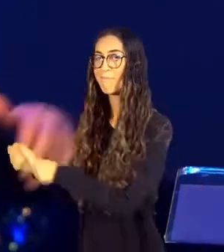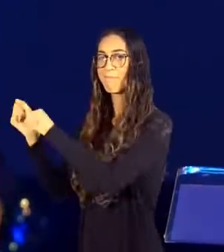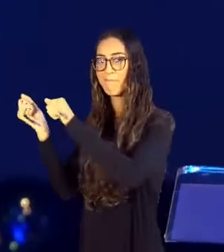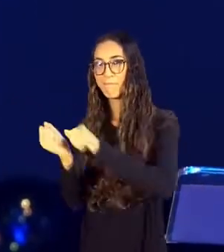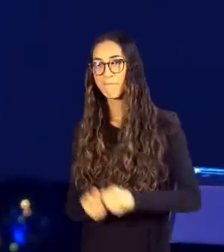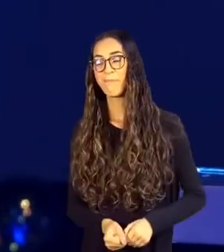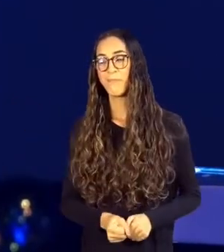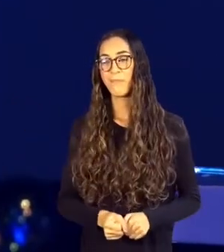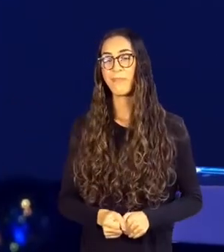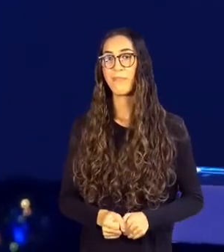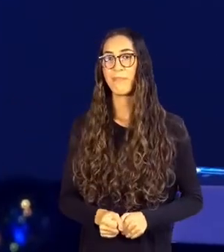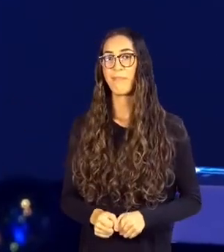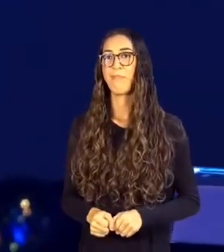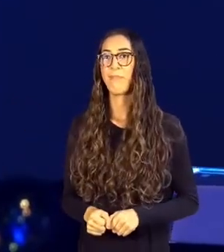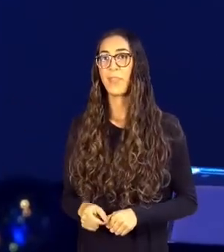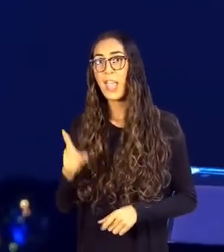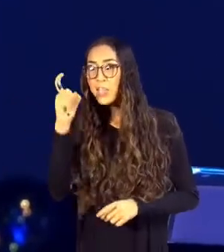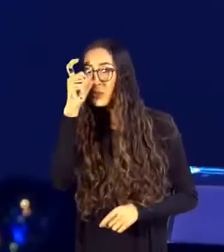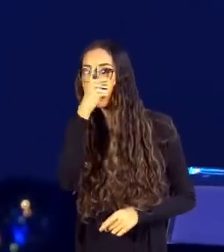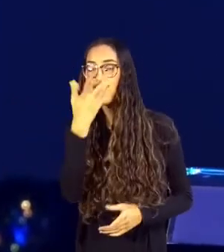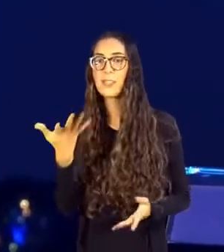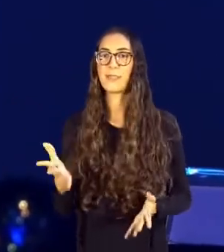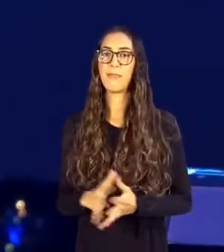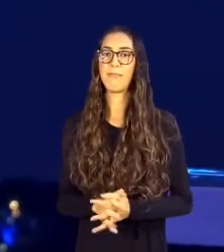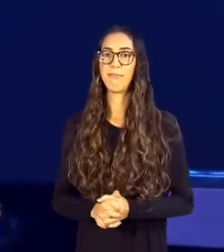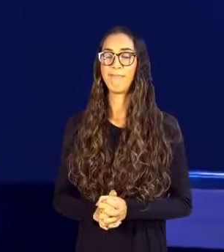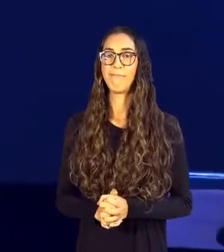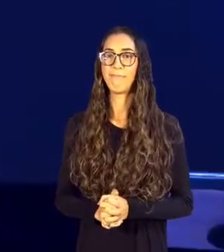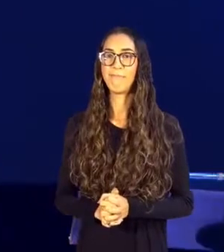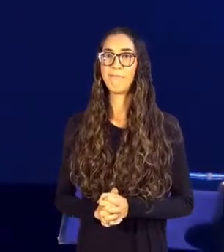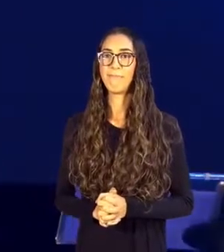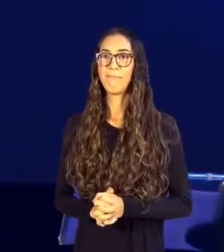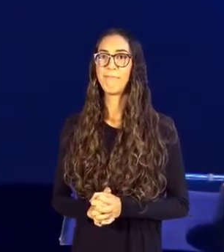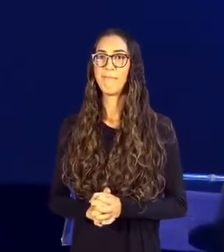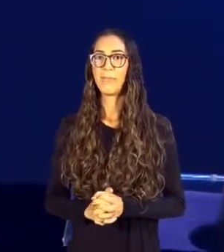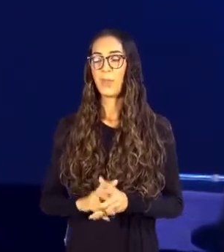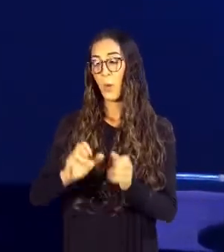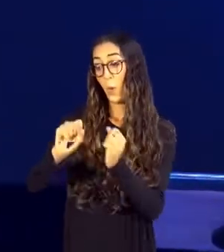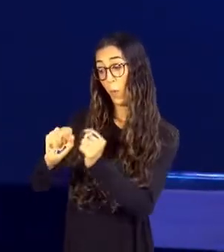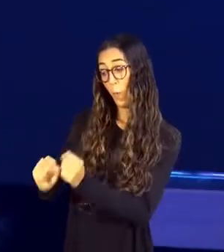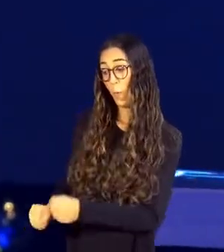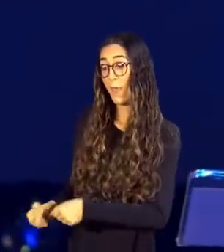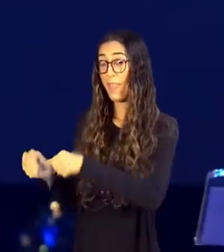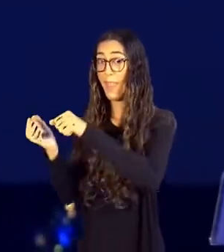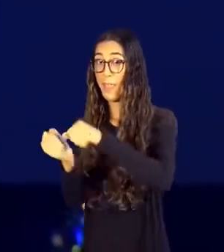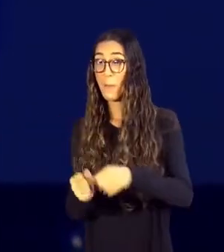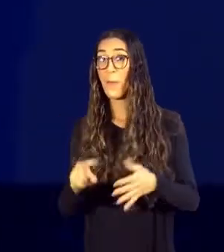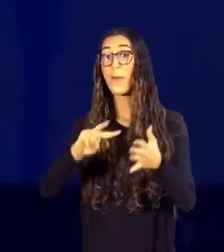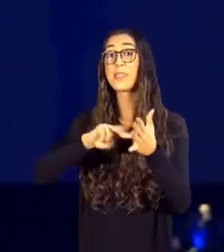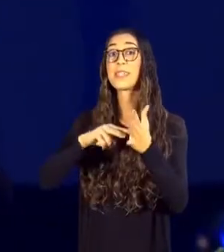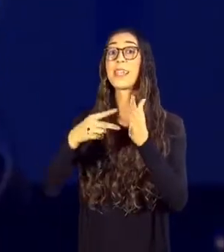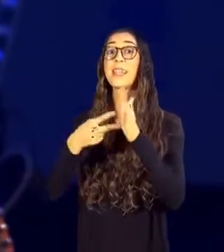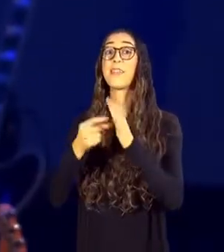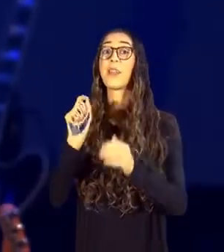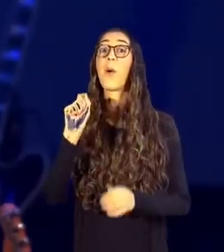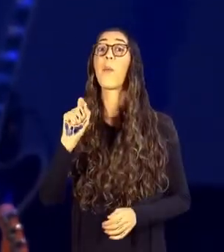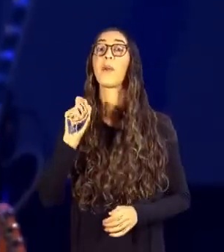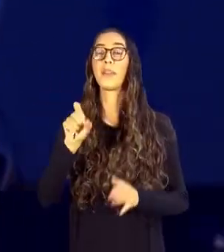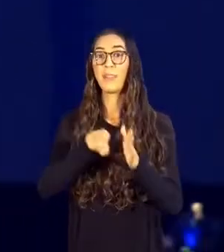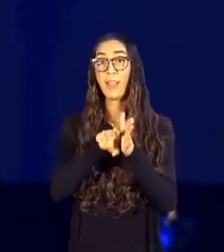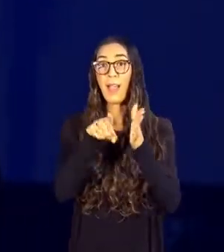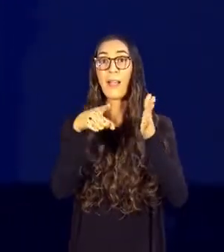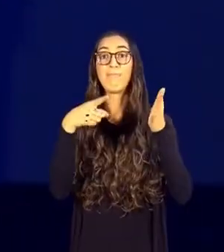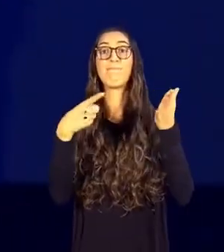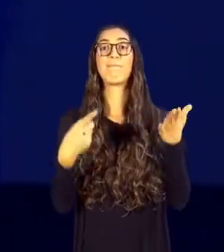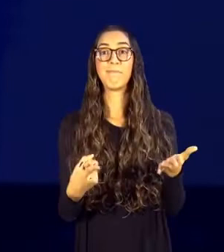a palavra de Deus, se tivesse uma bomba de porão que ajudasse a esvaziar essa água que está no seu barco. A pessoa que